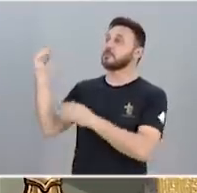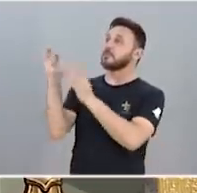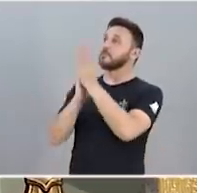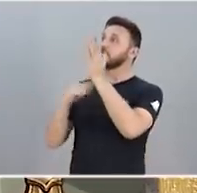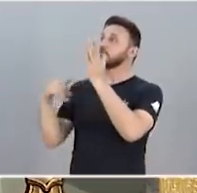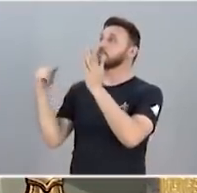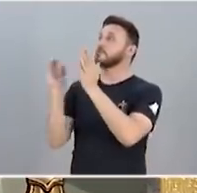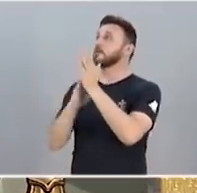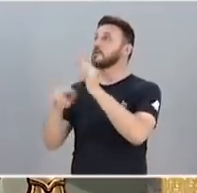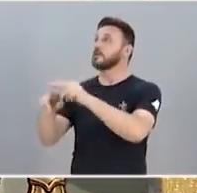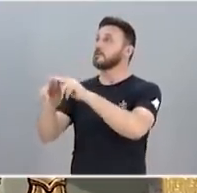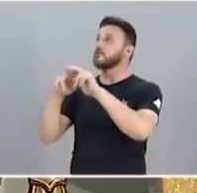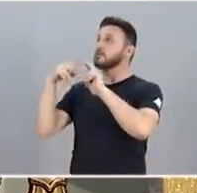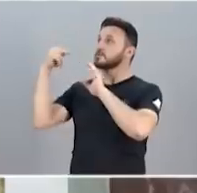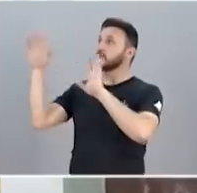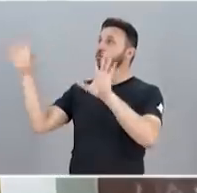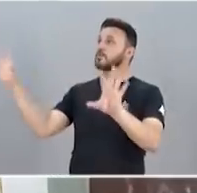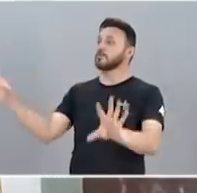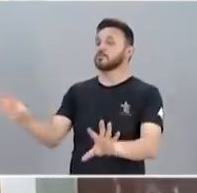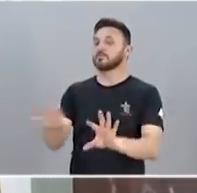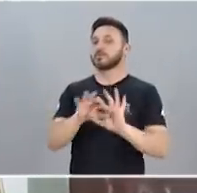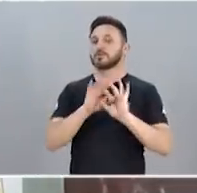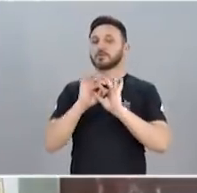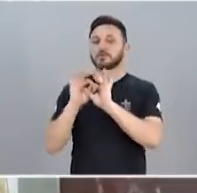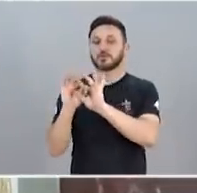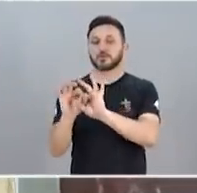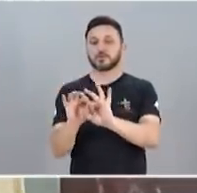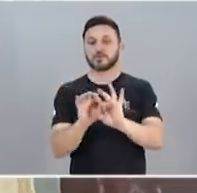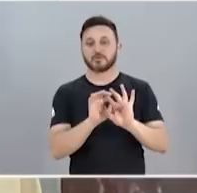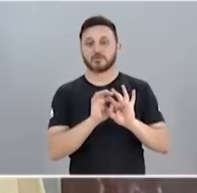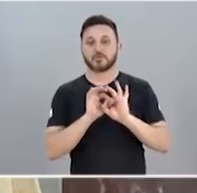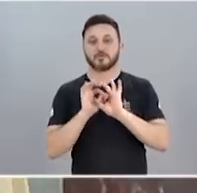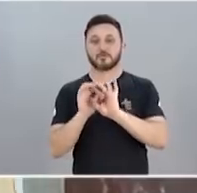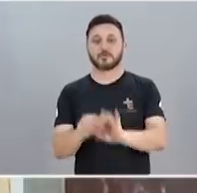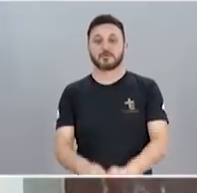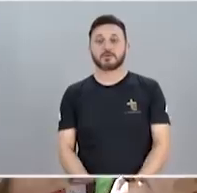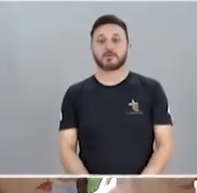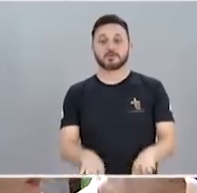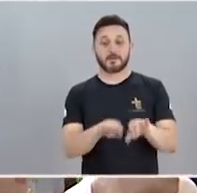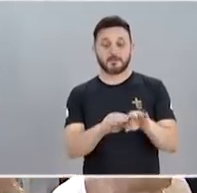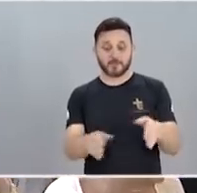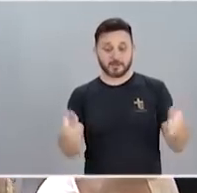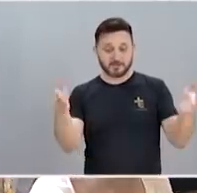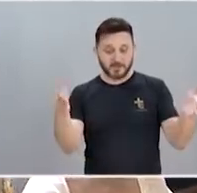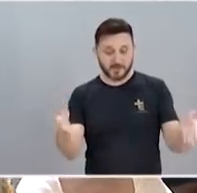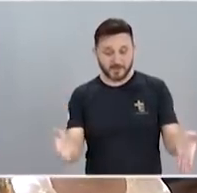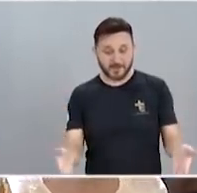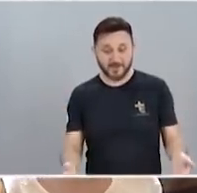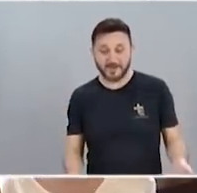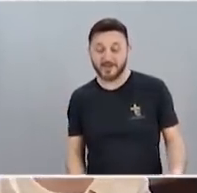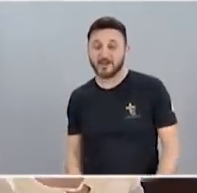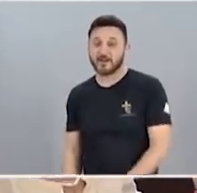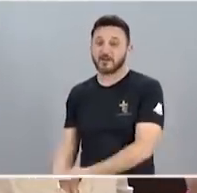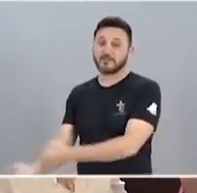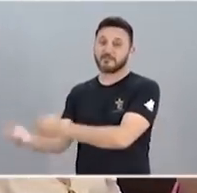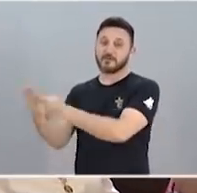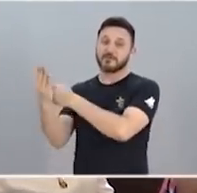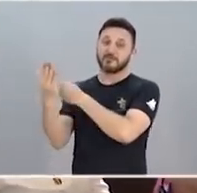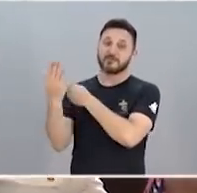vos louvamos pela vossa comunhão, que esta mesa